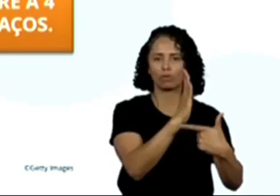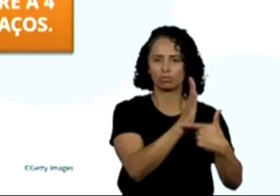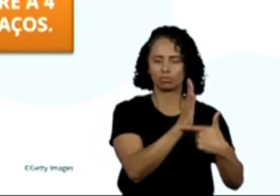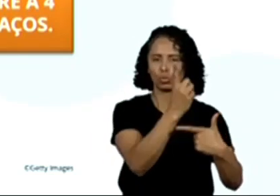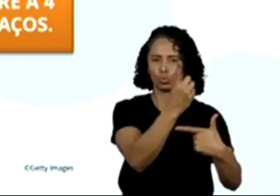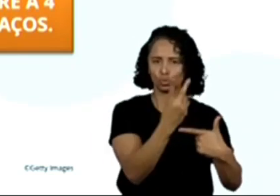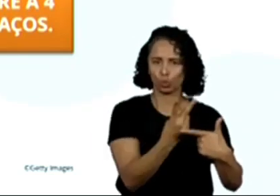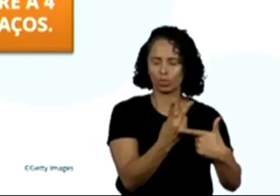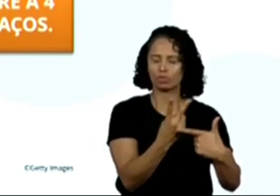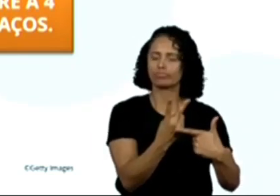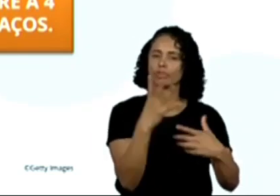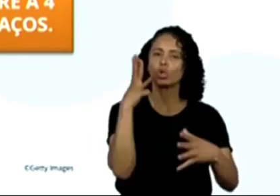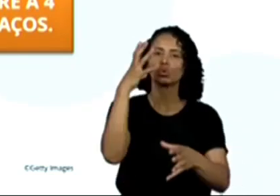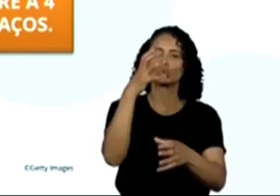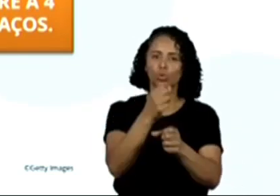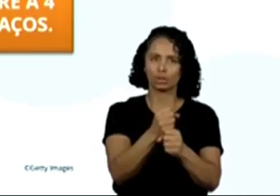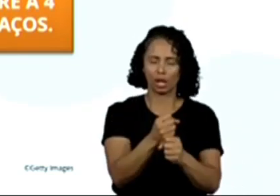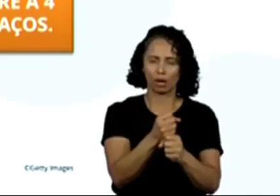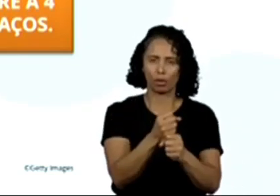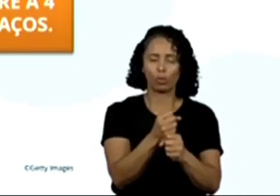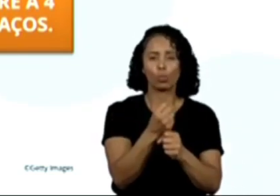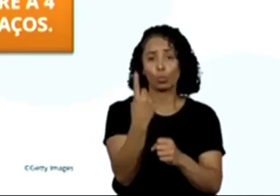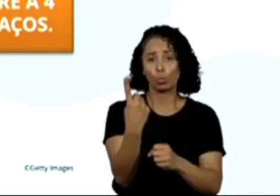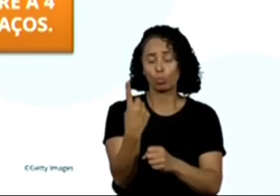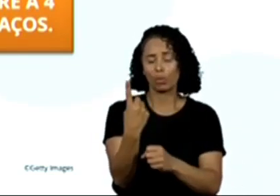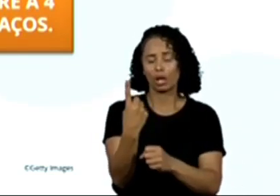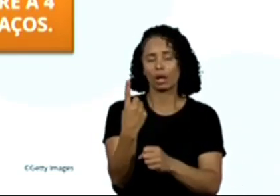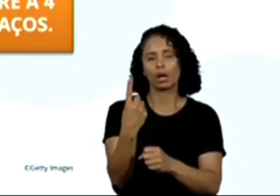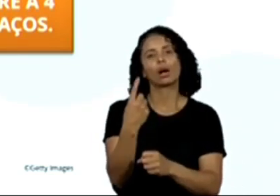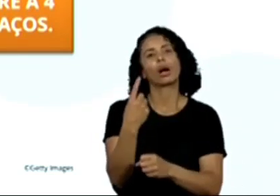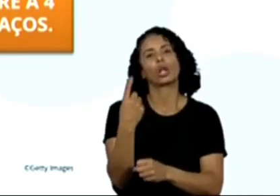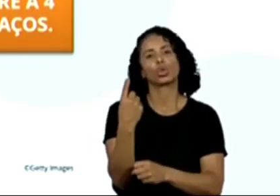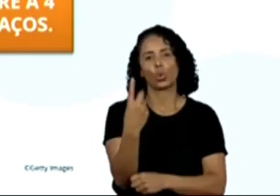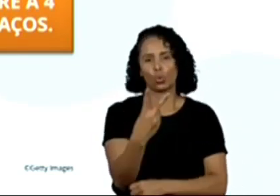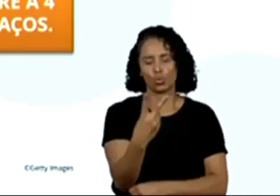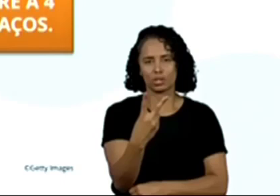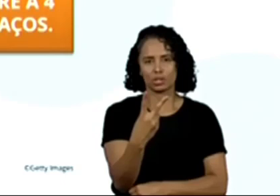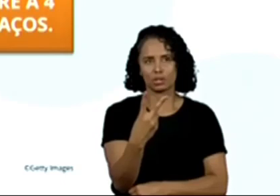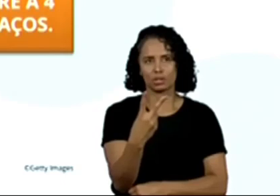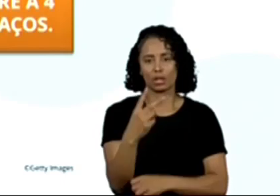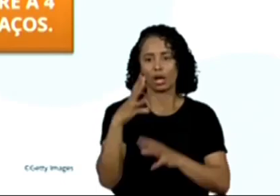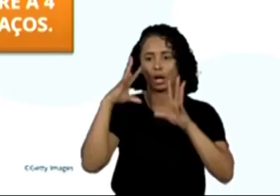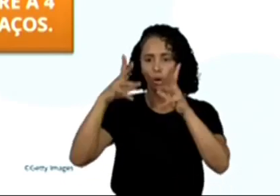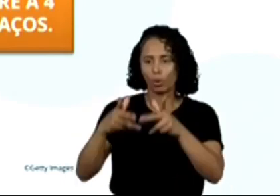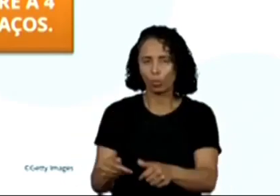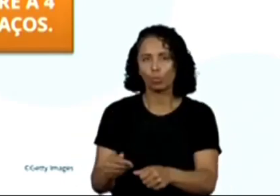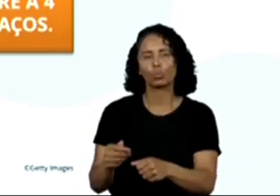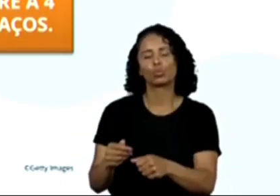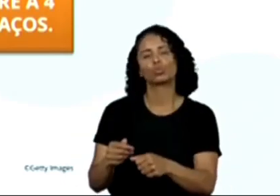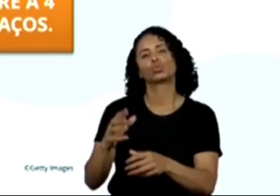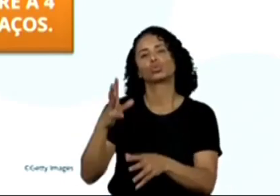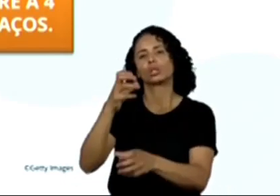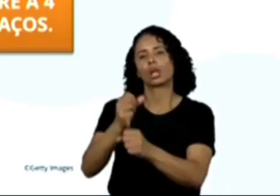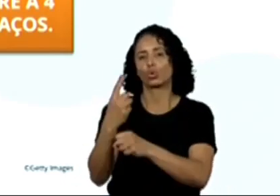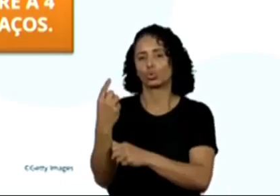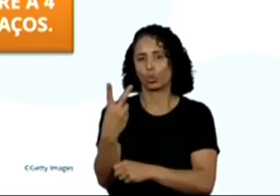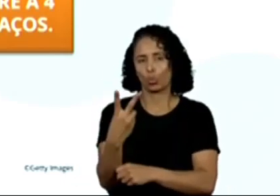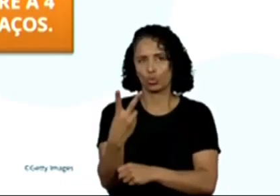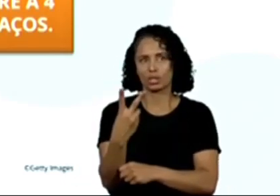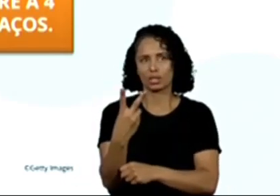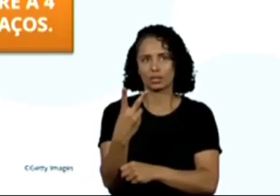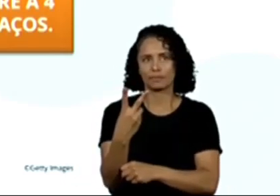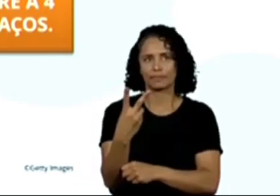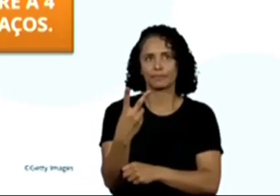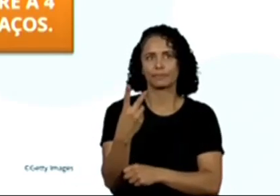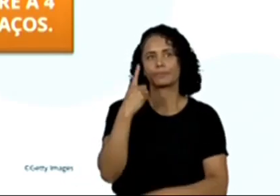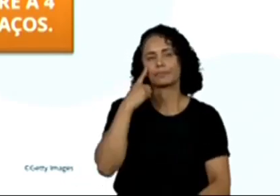inteira tem 12 pedaços. A terça parte se refere a 4 pedaços. Exatamente, olha então, só. Ela